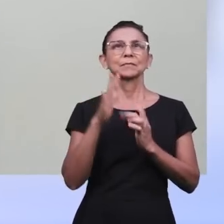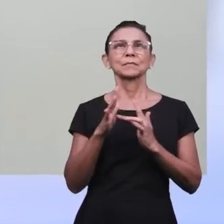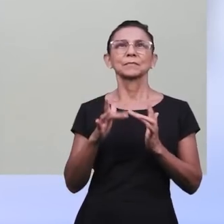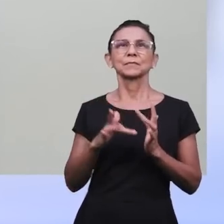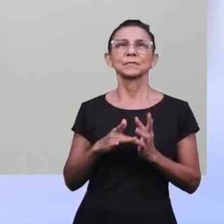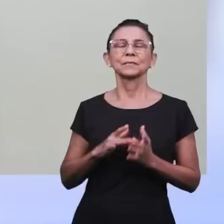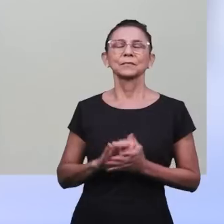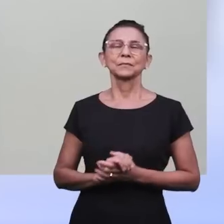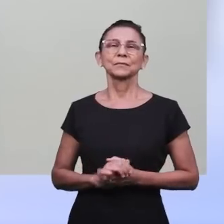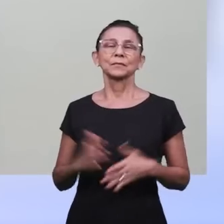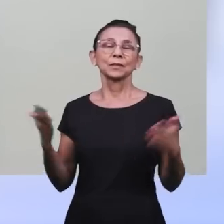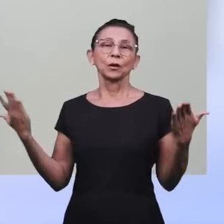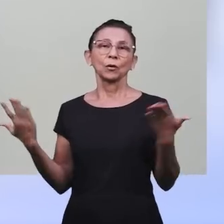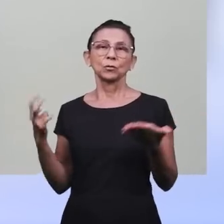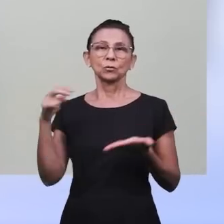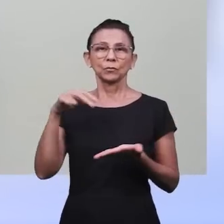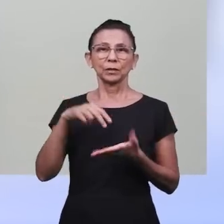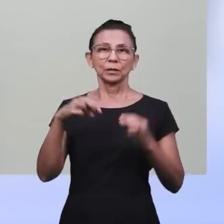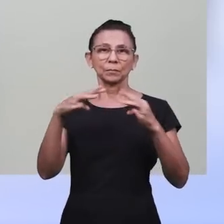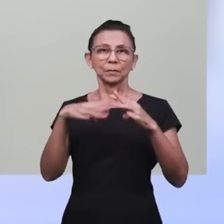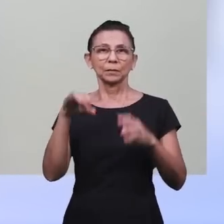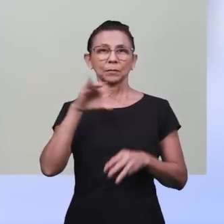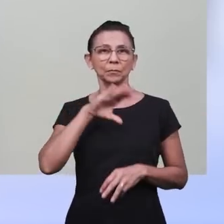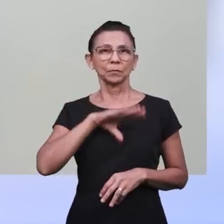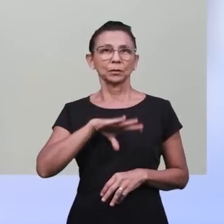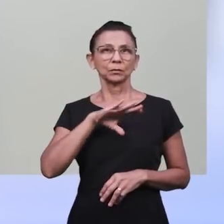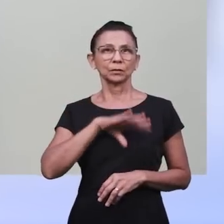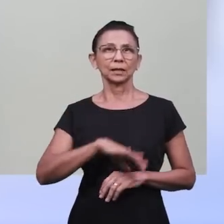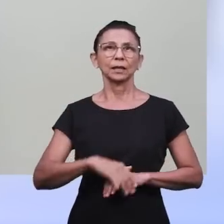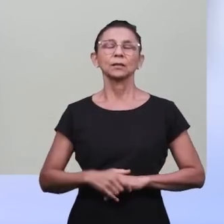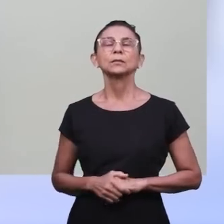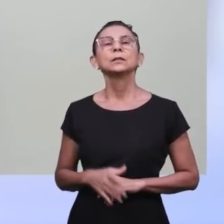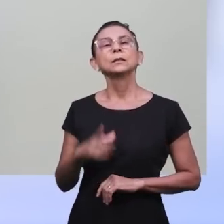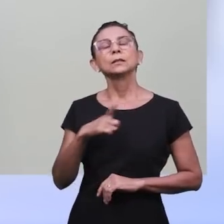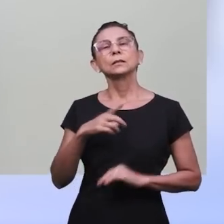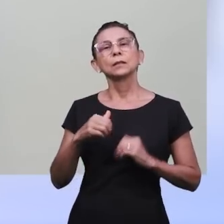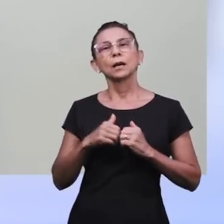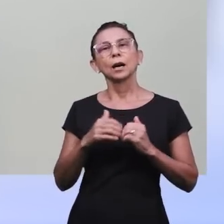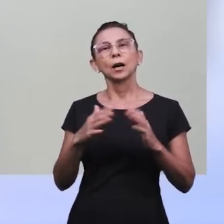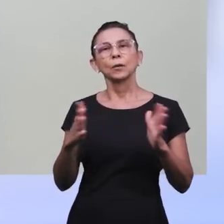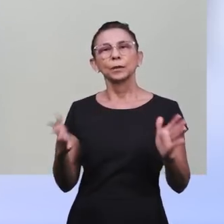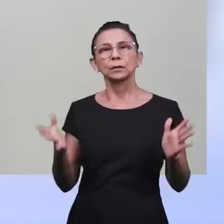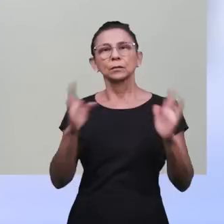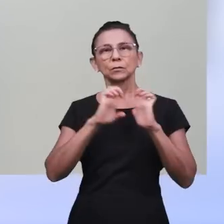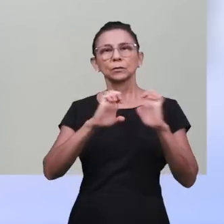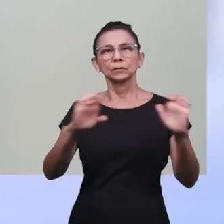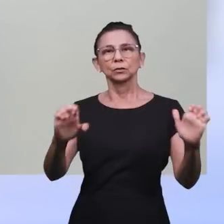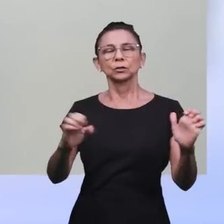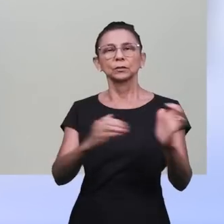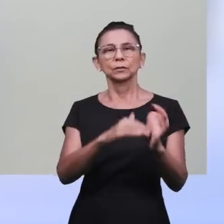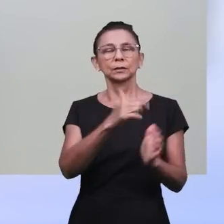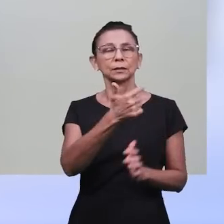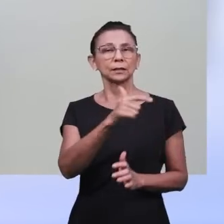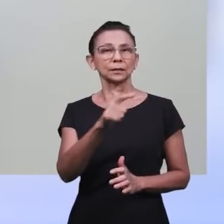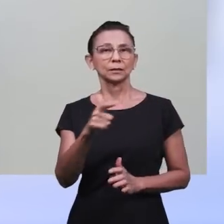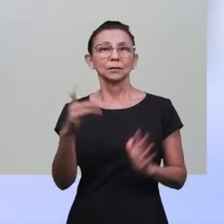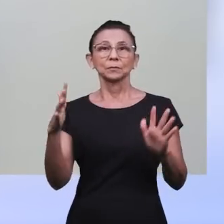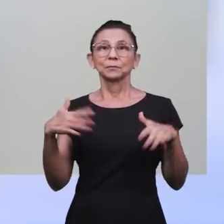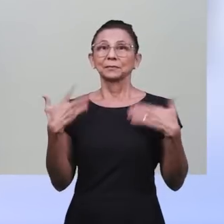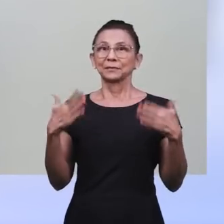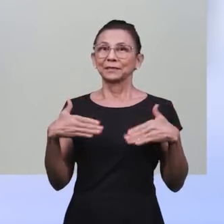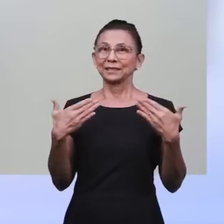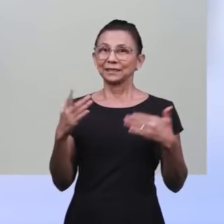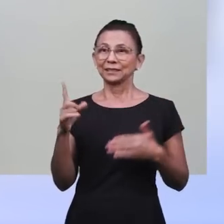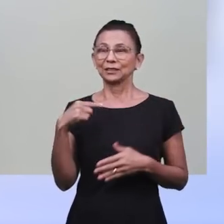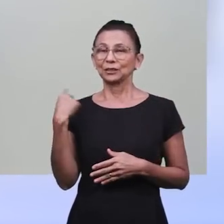do Evangelho Sem Fronteiras em Portugal. É uma grande alegria para nós, jovens, e nós vamos ver daqui para frente a mão do Senhor